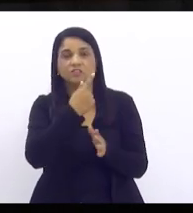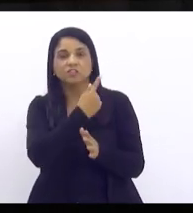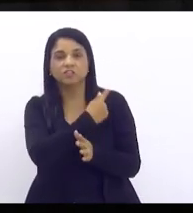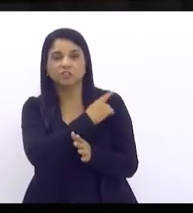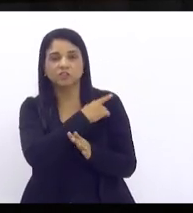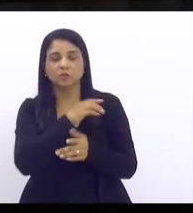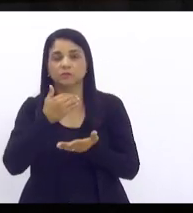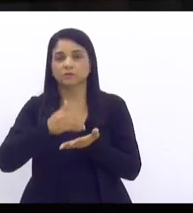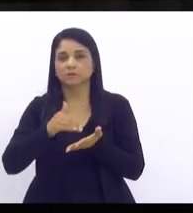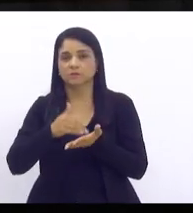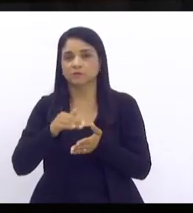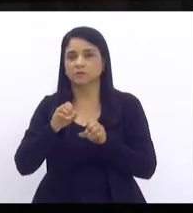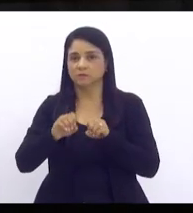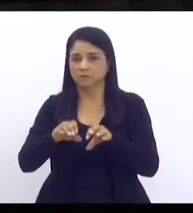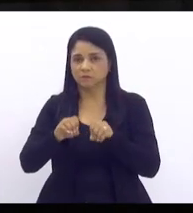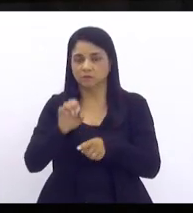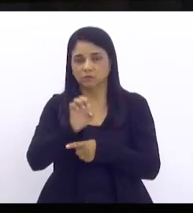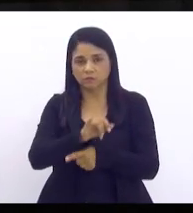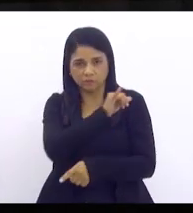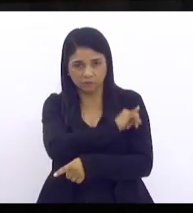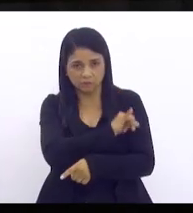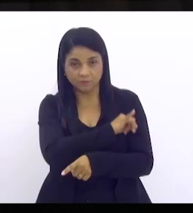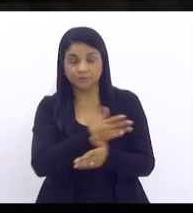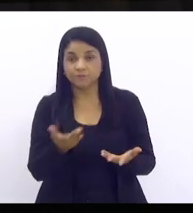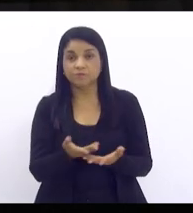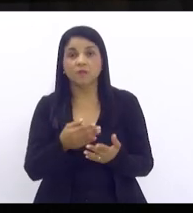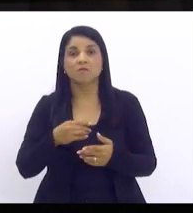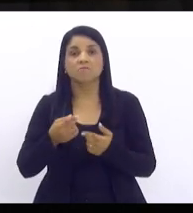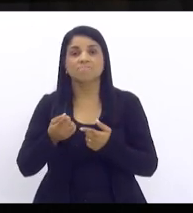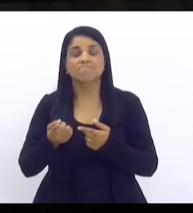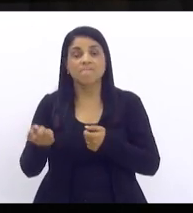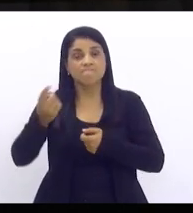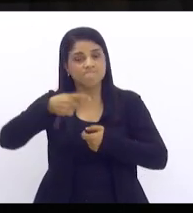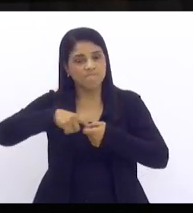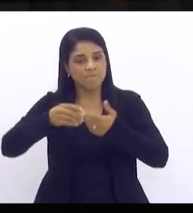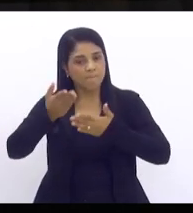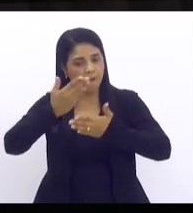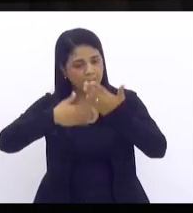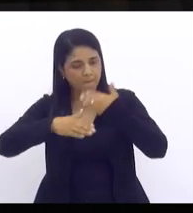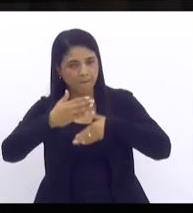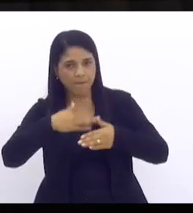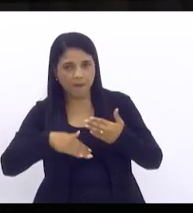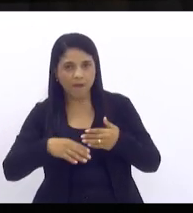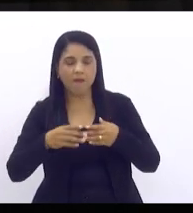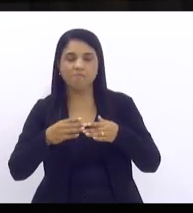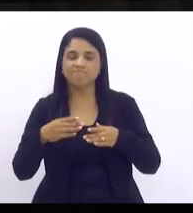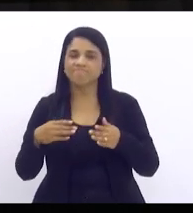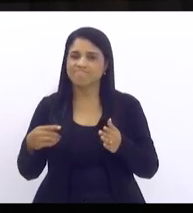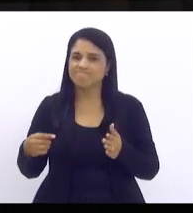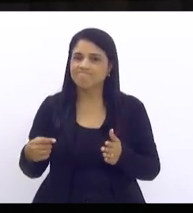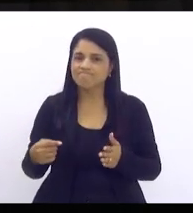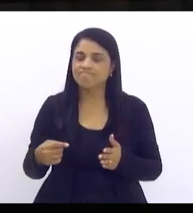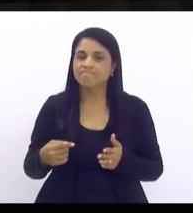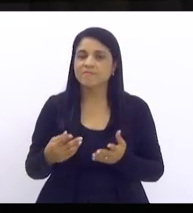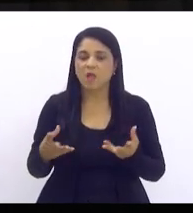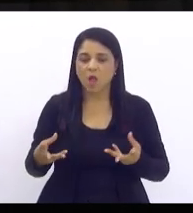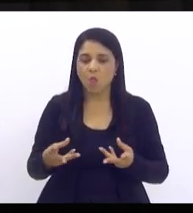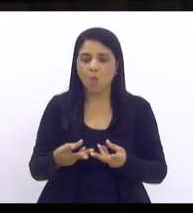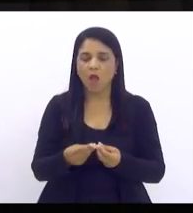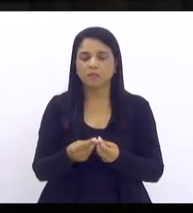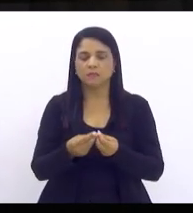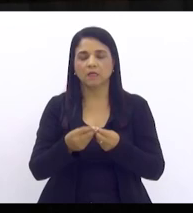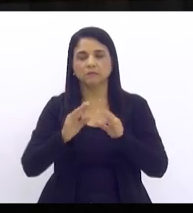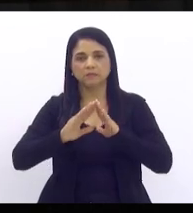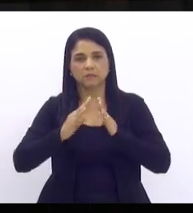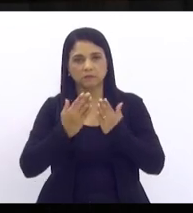do Estado. E alerto que tal retrocesso afeta significativamente o dia a dia das escolas e a qualidade do ensino